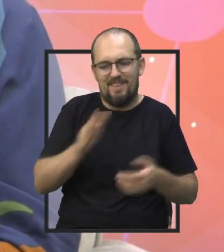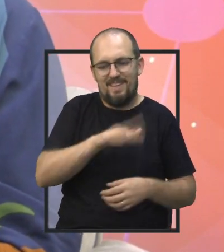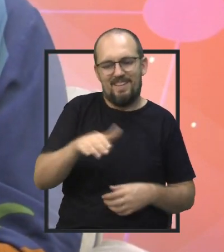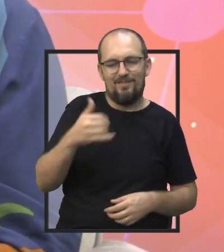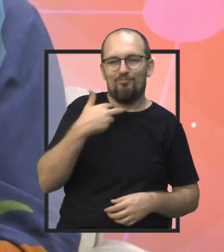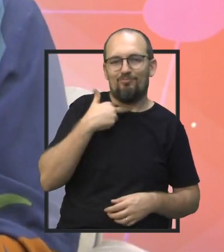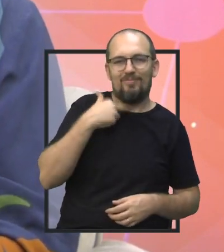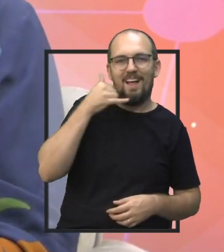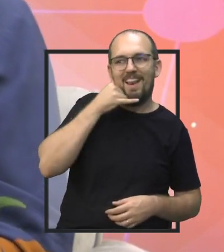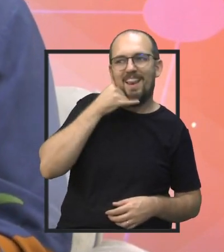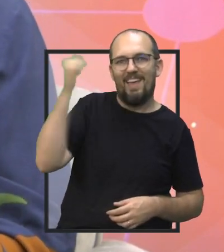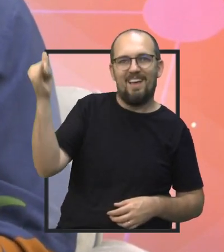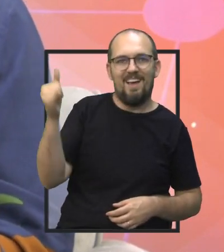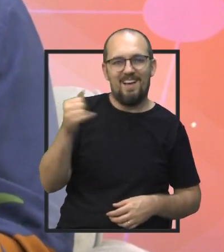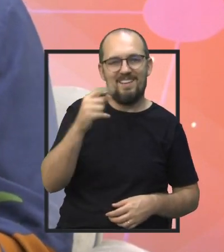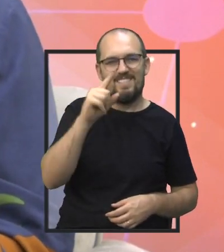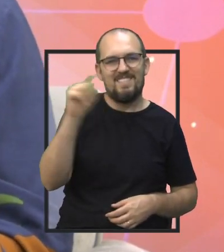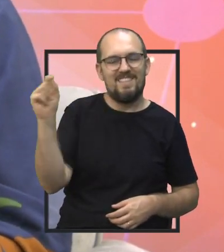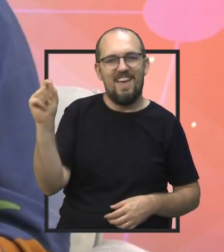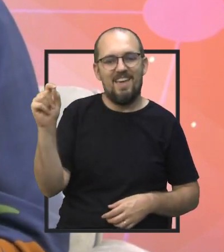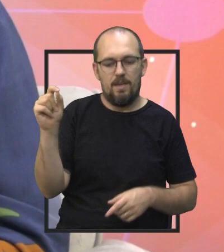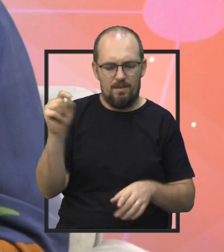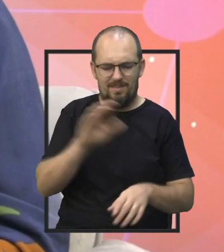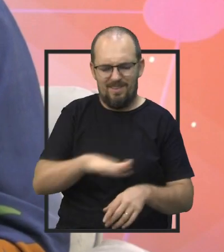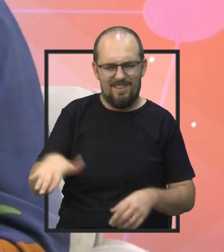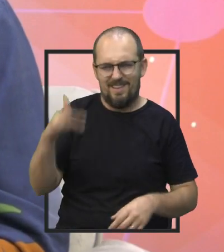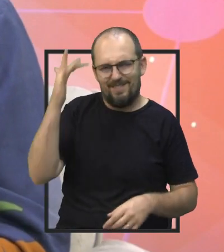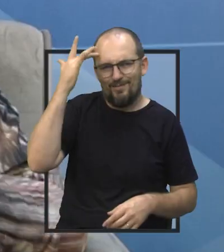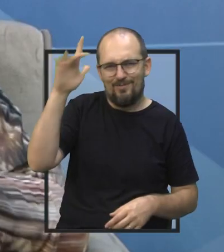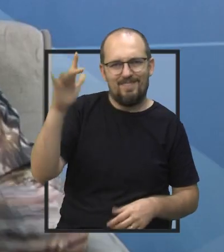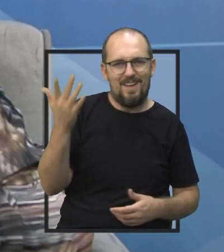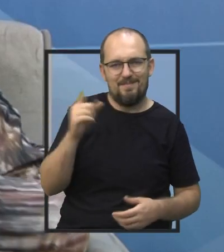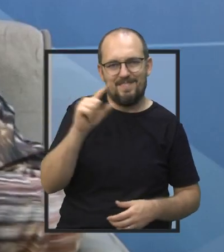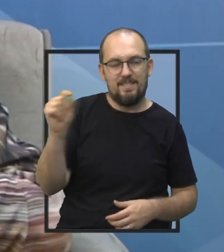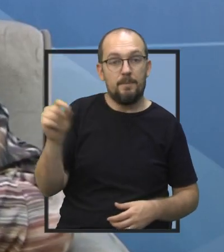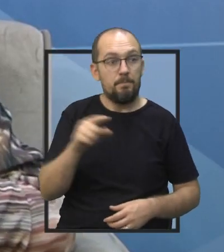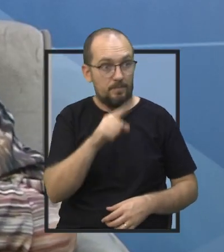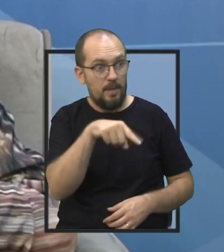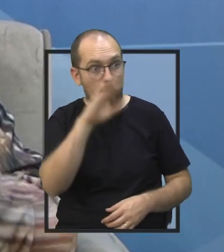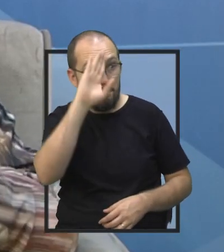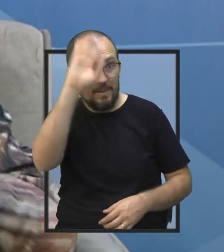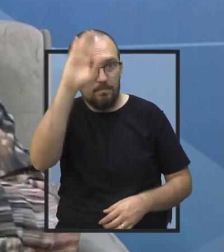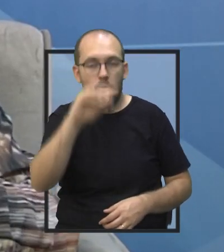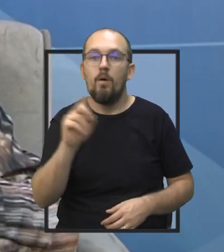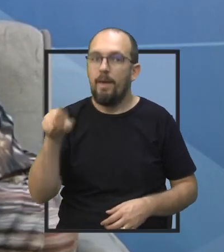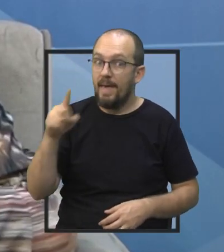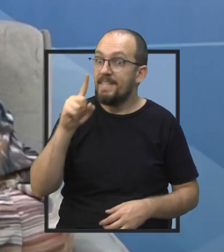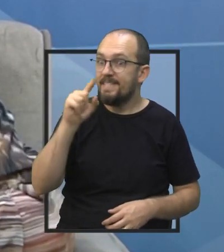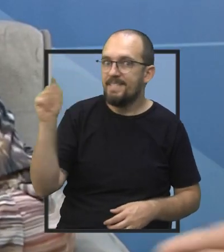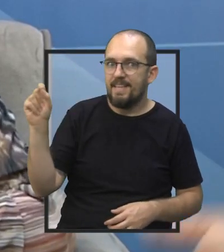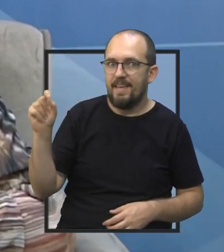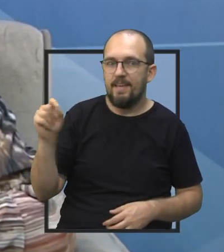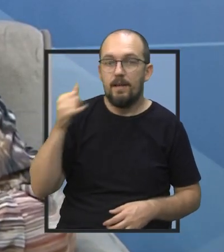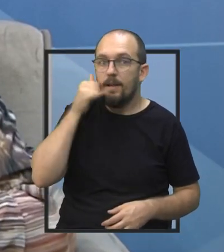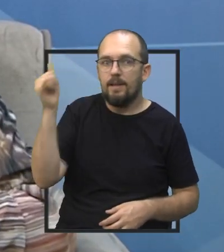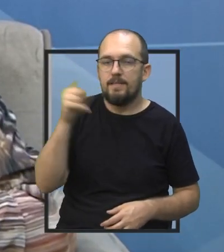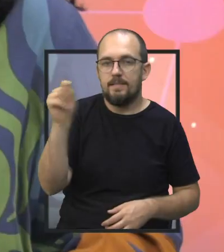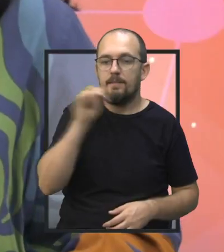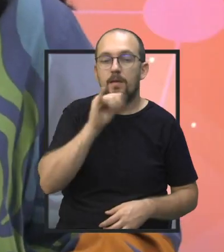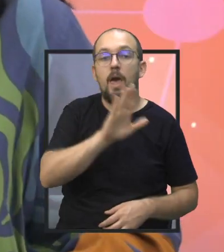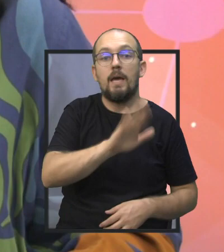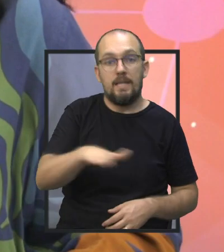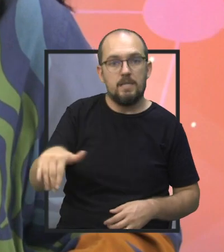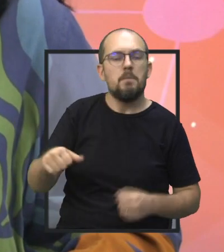no Disque 100. Esse número não é nem divulgado, eles nem sabem. Esse, né, é o principal canal de denúncia, então. Ele é o Disque pode 100. ser usado pela